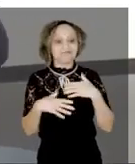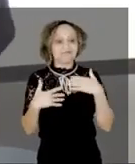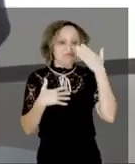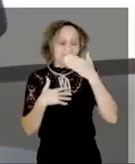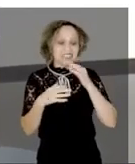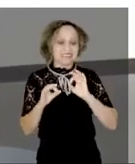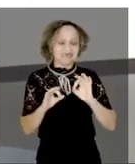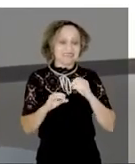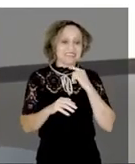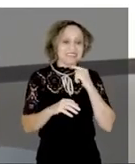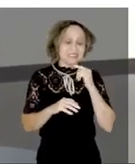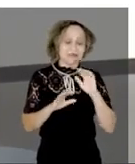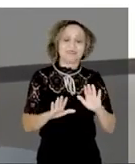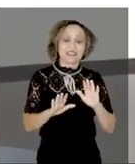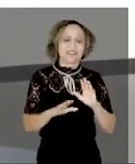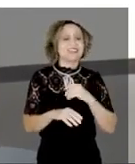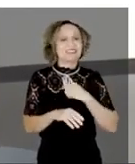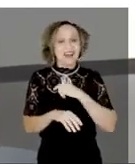Deixa eu chamar